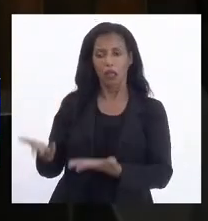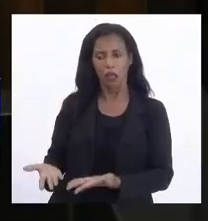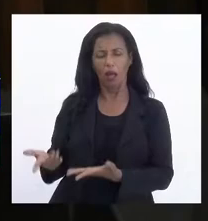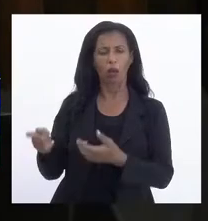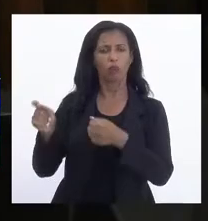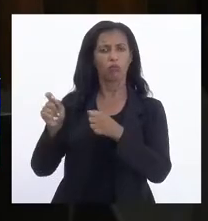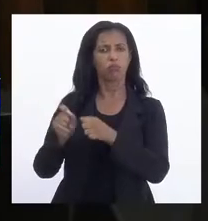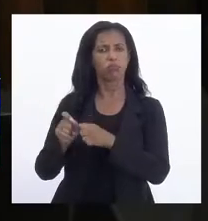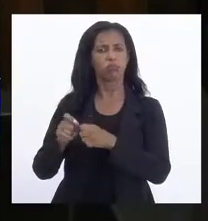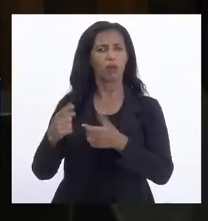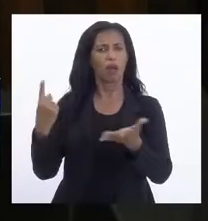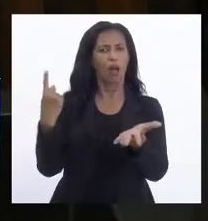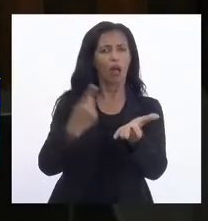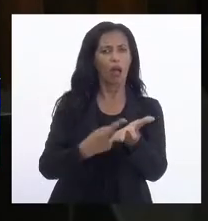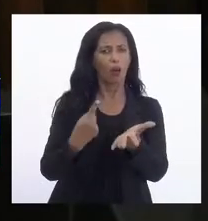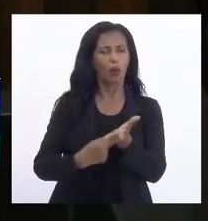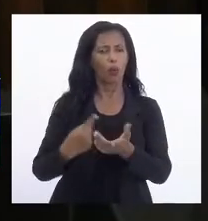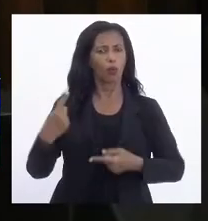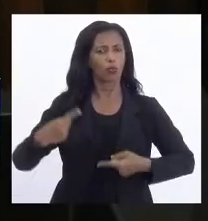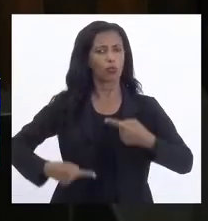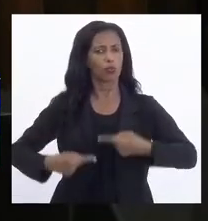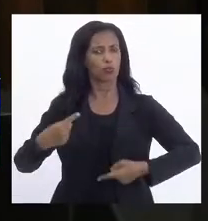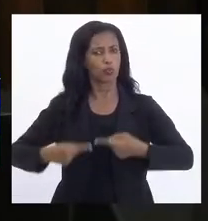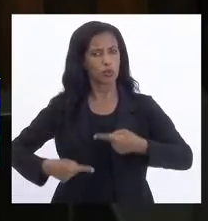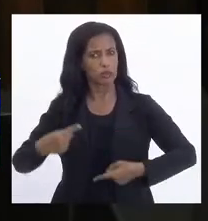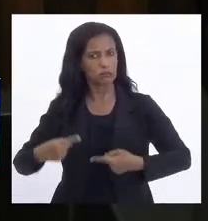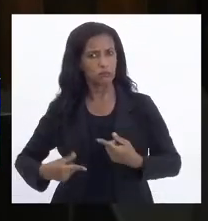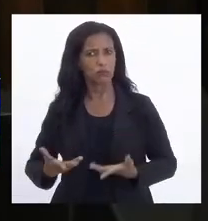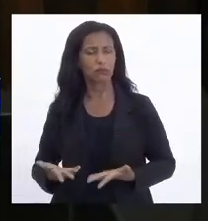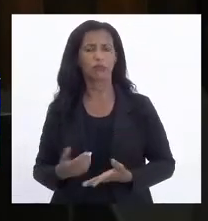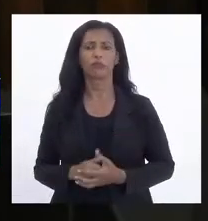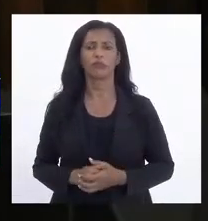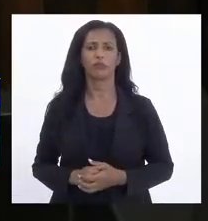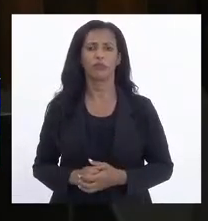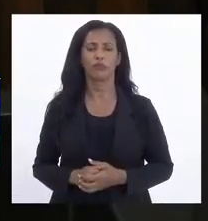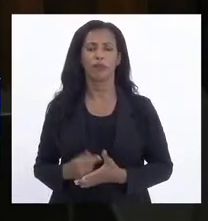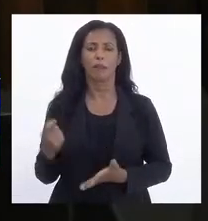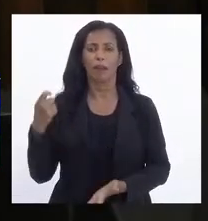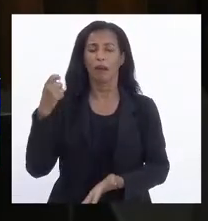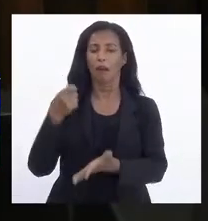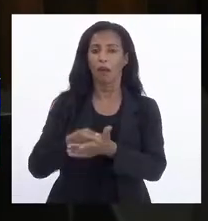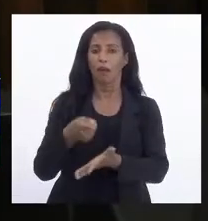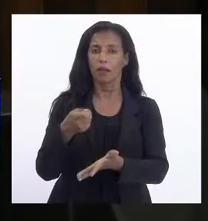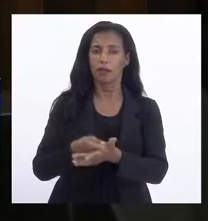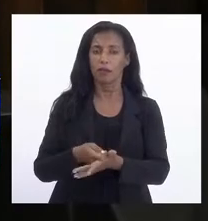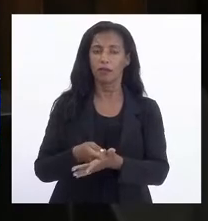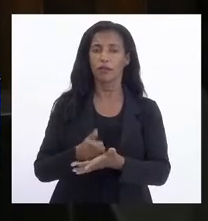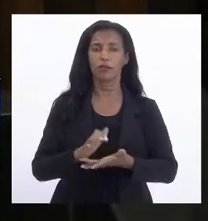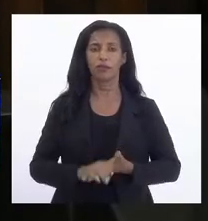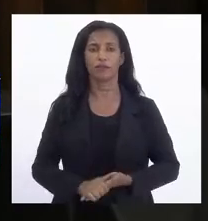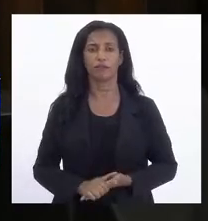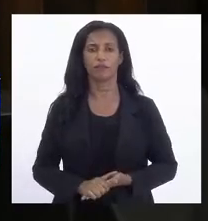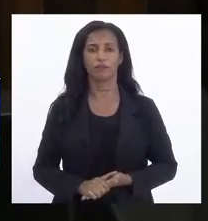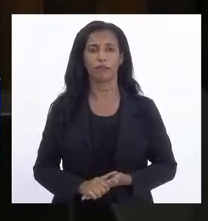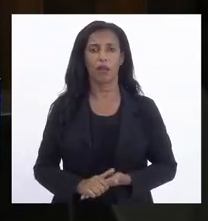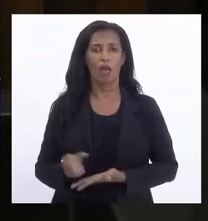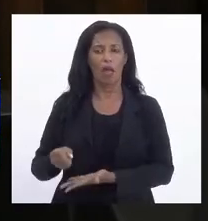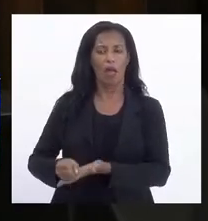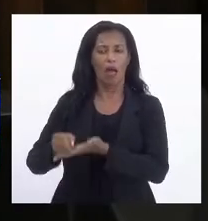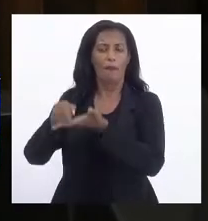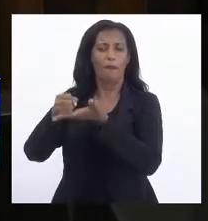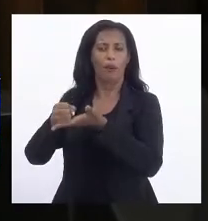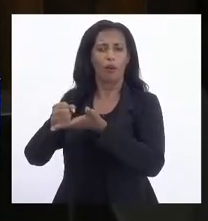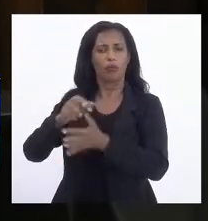faz acordo político no varejo para garantir apoio dos